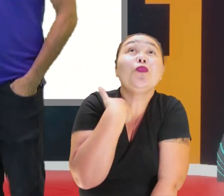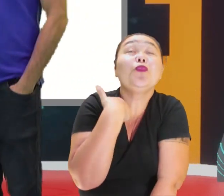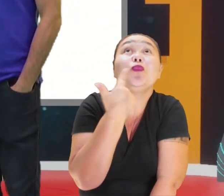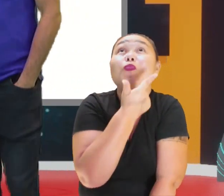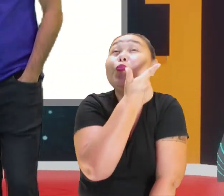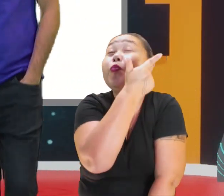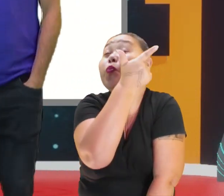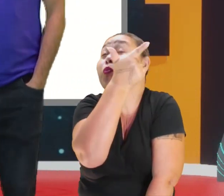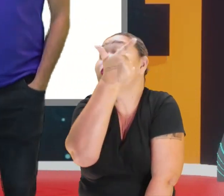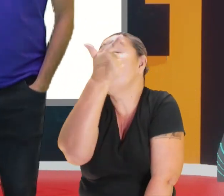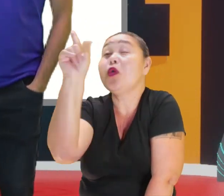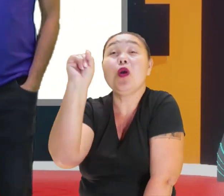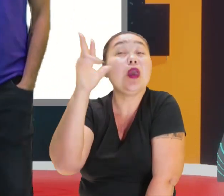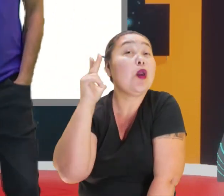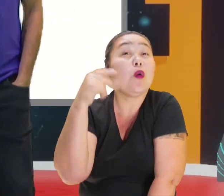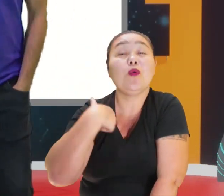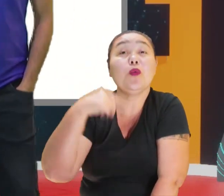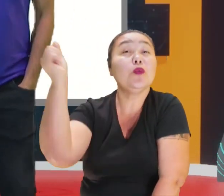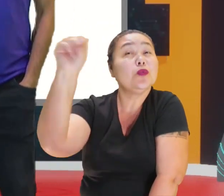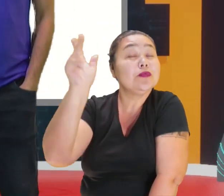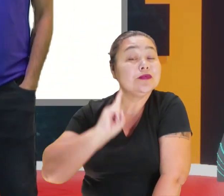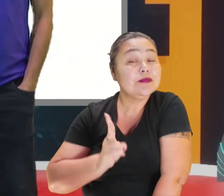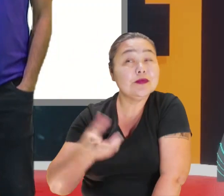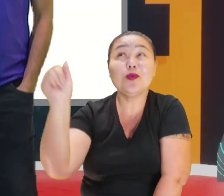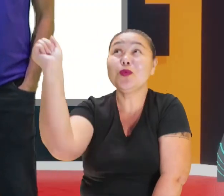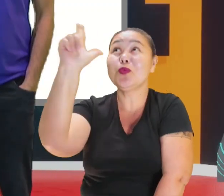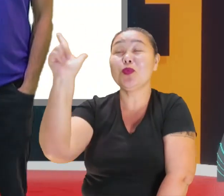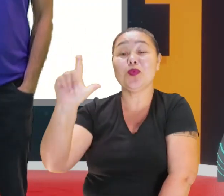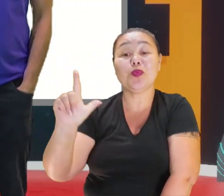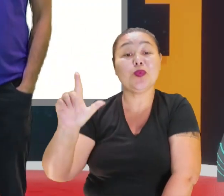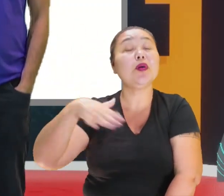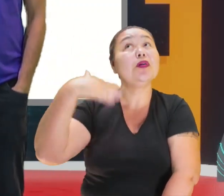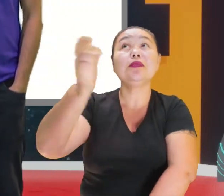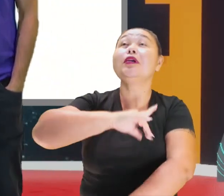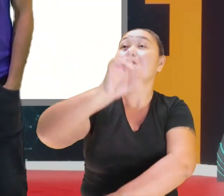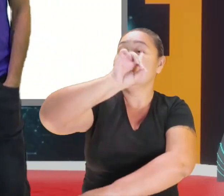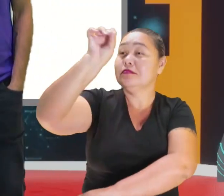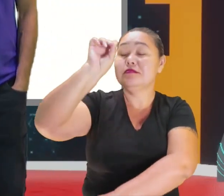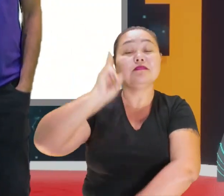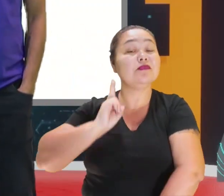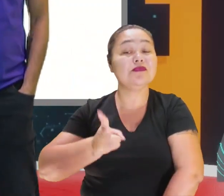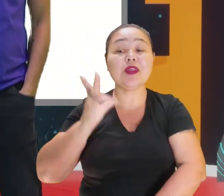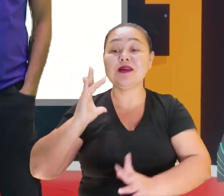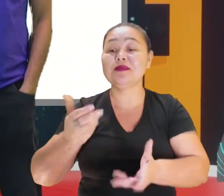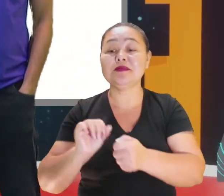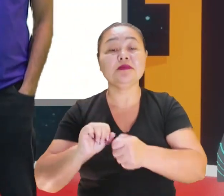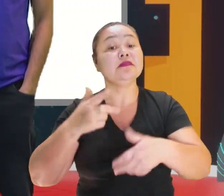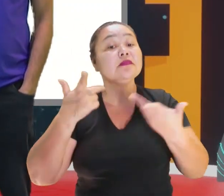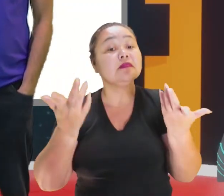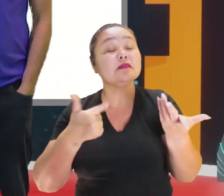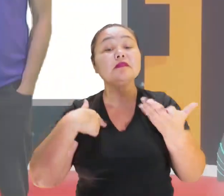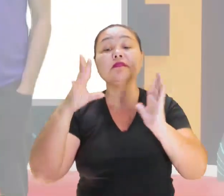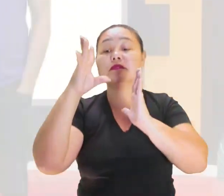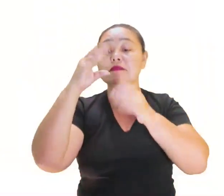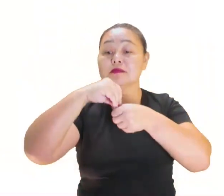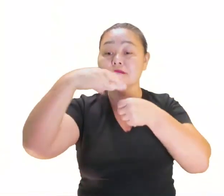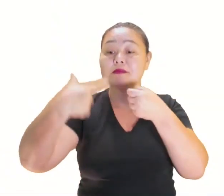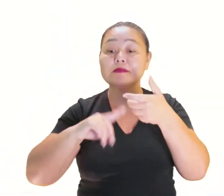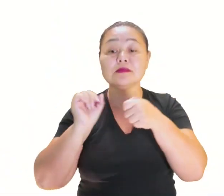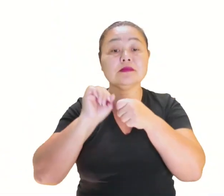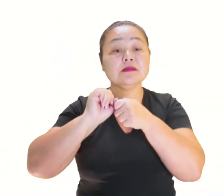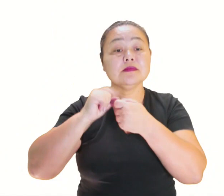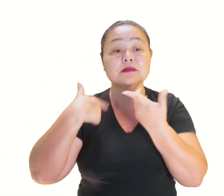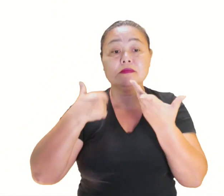é azul. Nosso céu é sempre azul. Sempre. E que Deus o mantenha sem igual, né? Vamos lá de conteúdo, olha lá na telinha, então dê